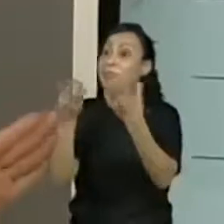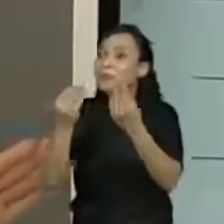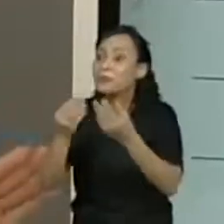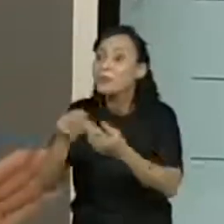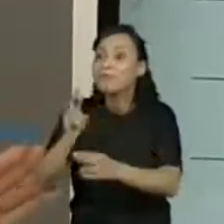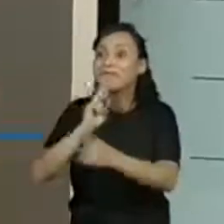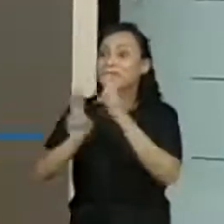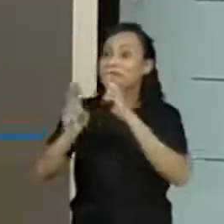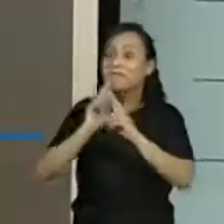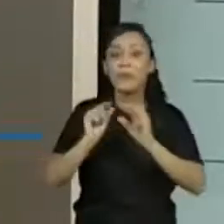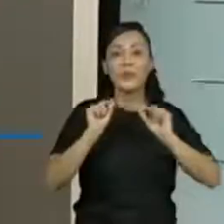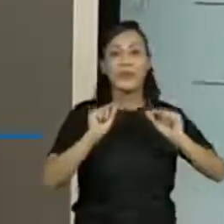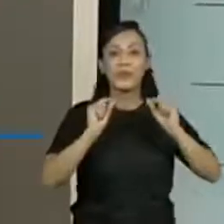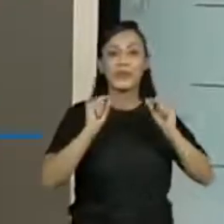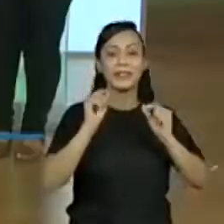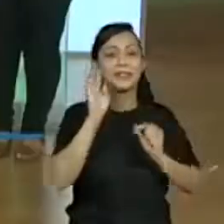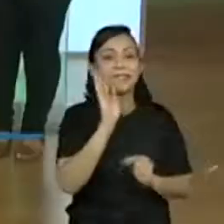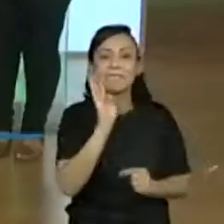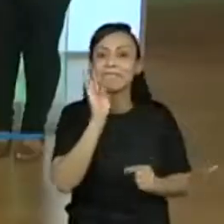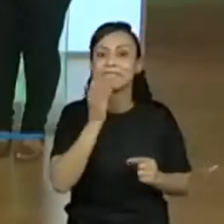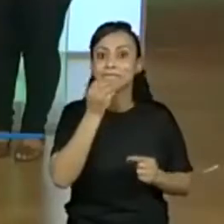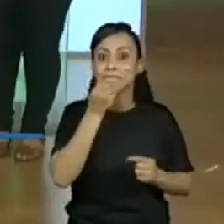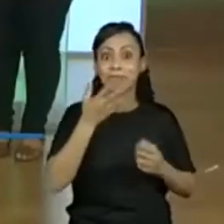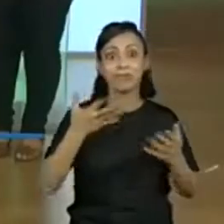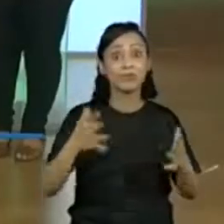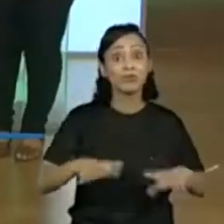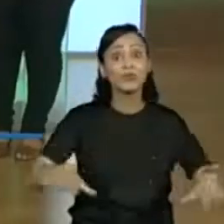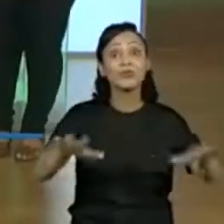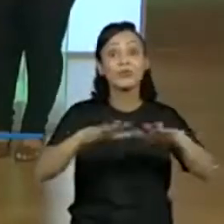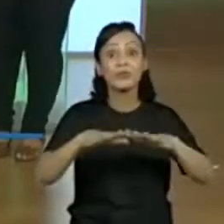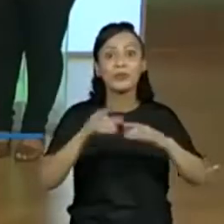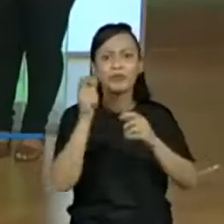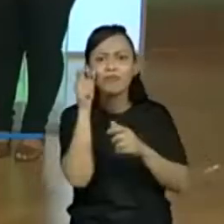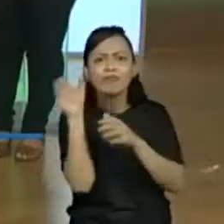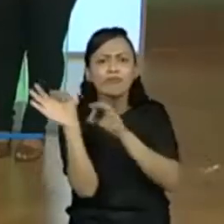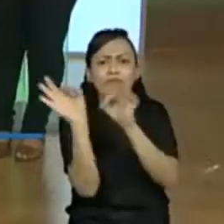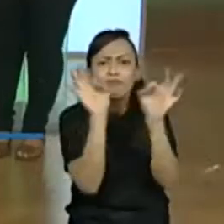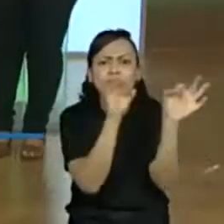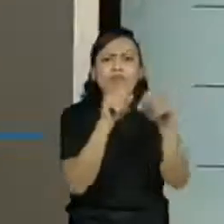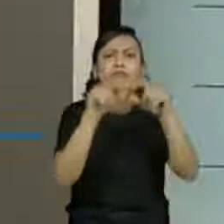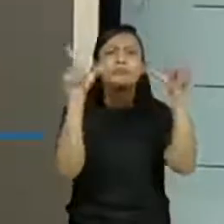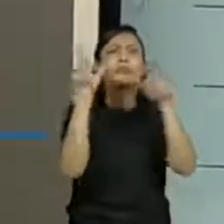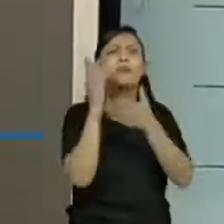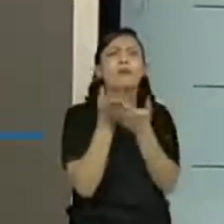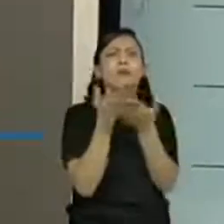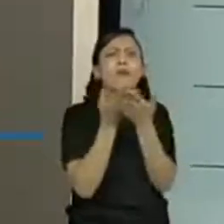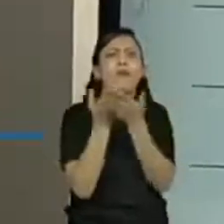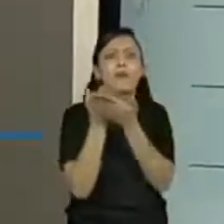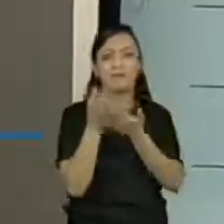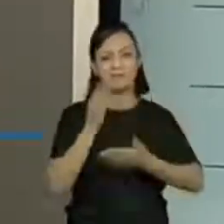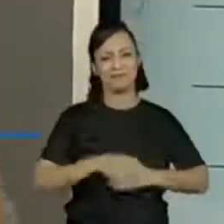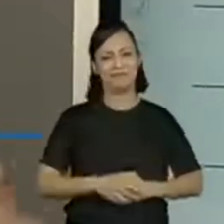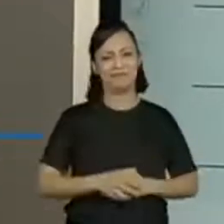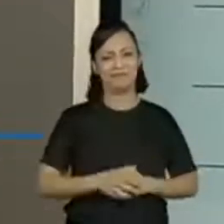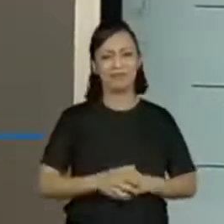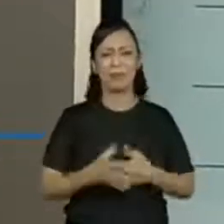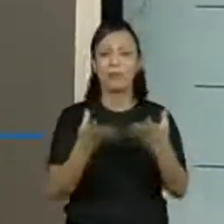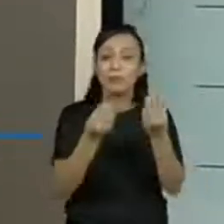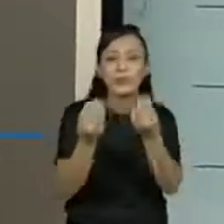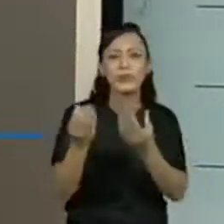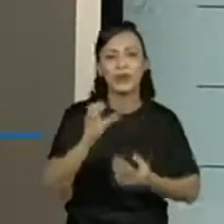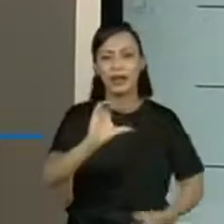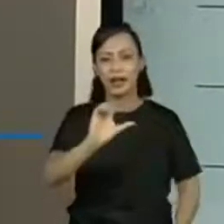na todo aí Vila Manoel Miguel Felipe os nossos Carlos os nossos